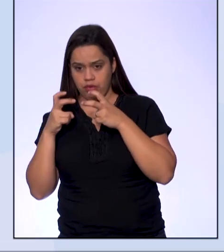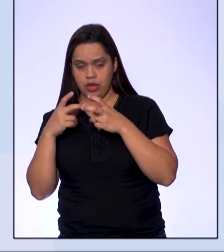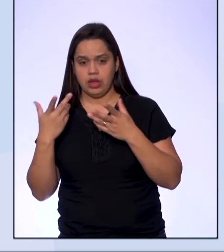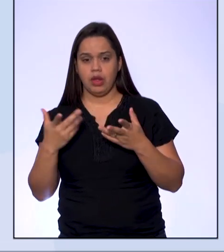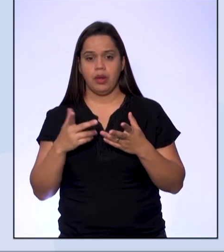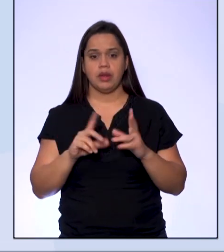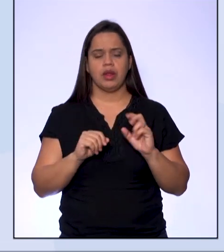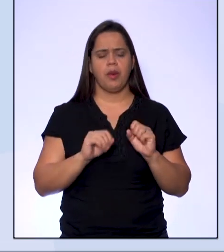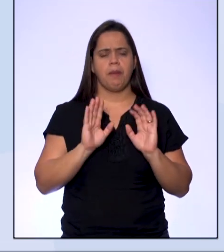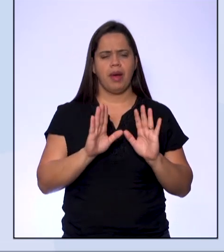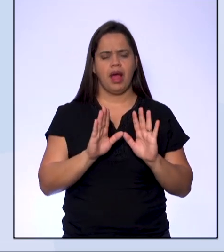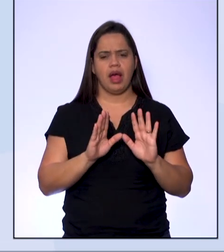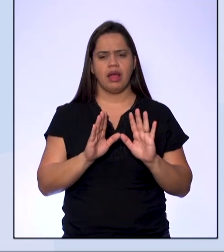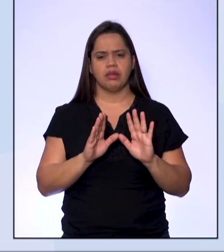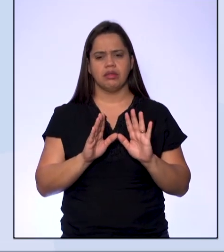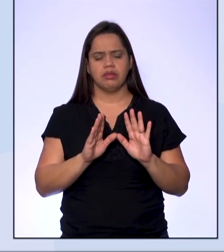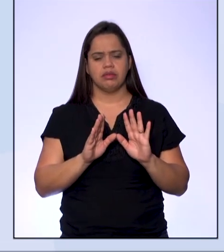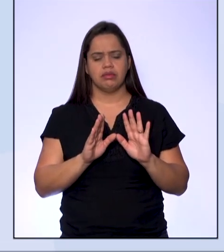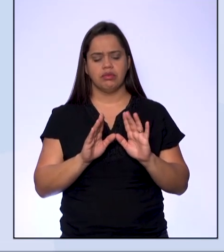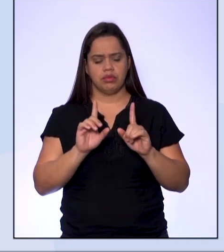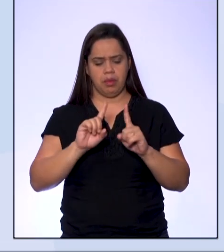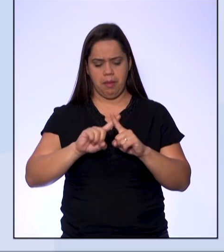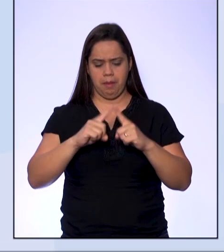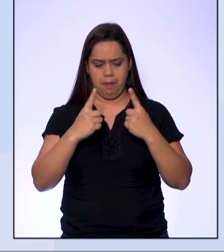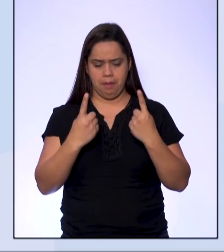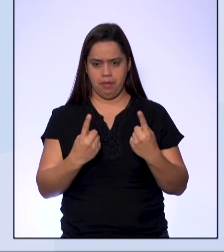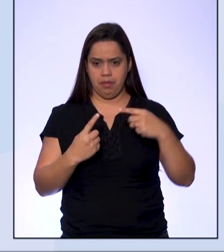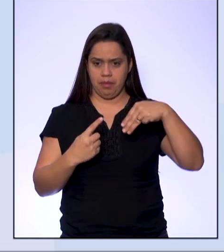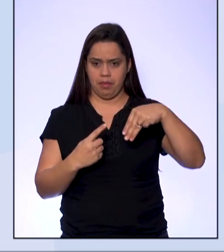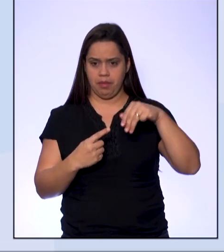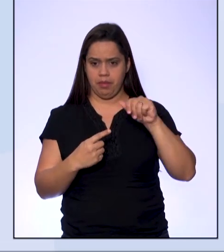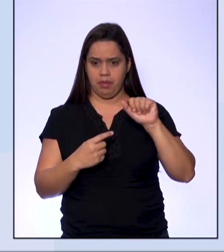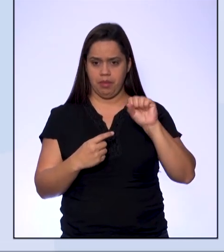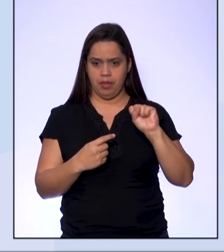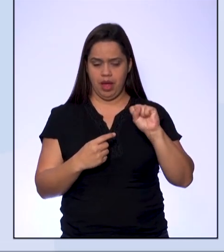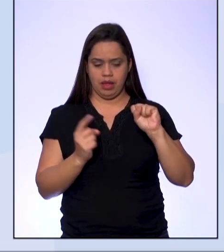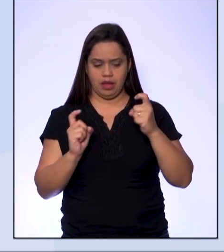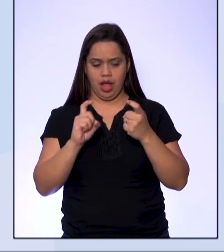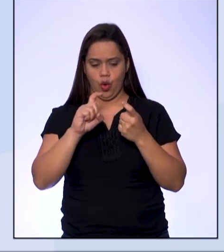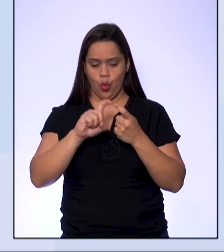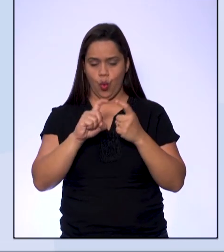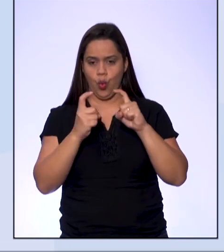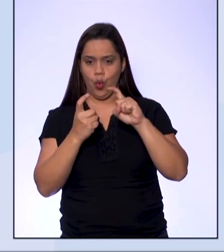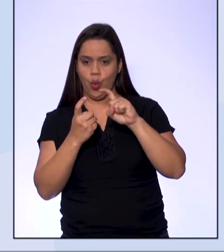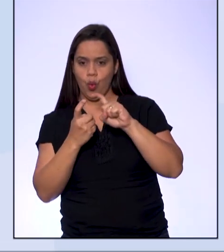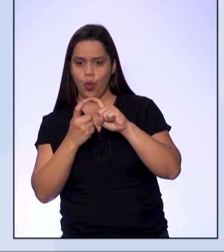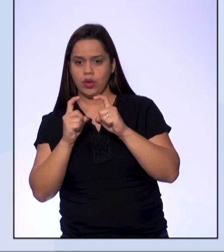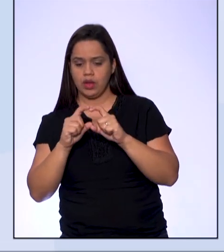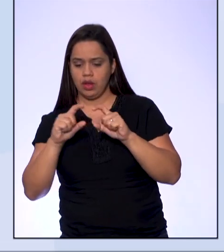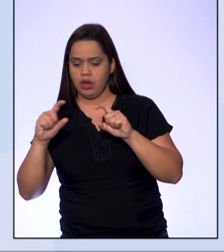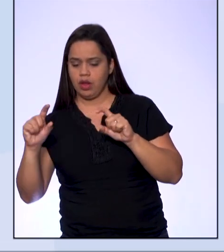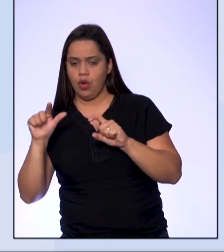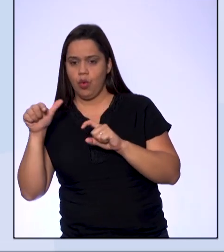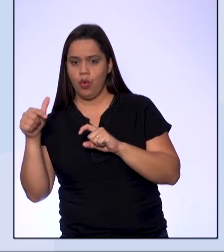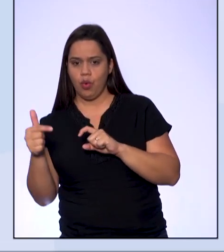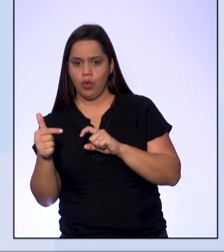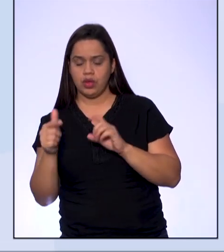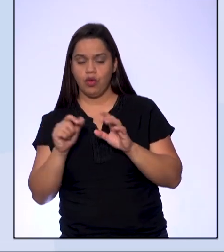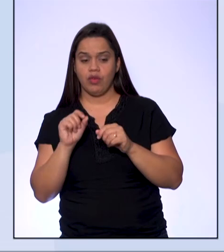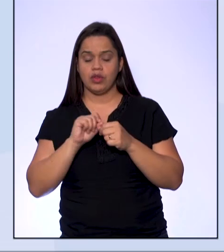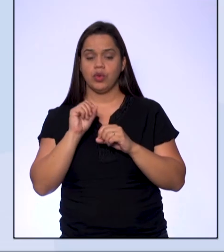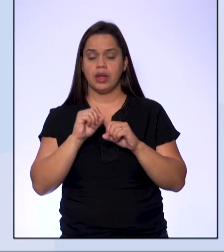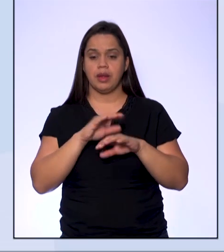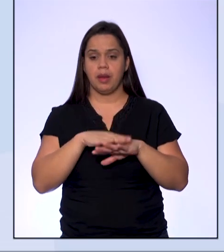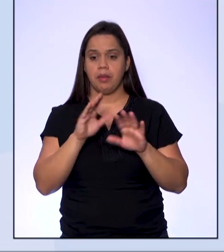mas ali está conectando uma oração a outra oração. Está conectando. Exatamente, está conectando, ele está dando